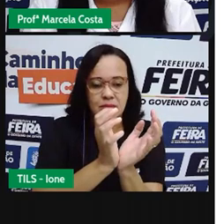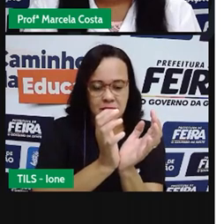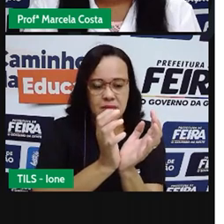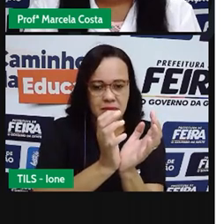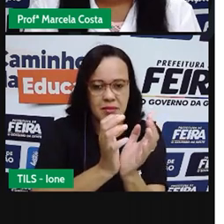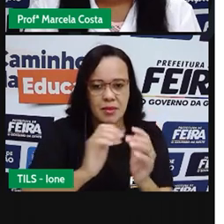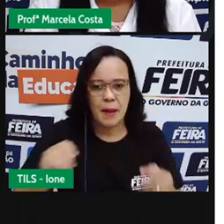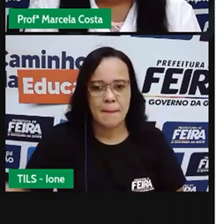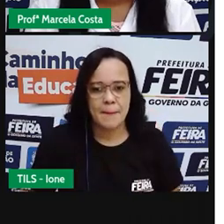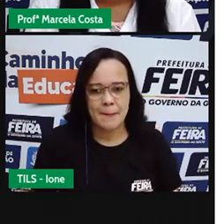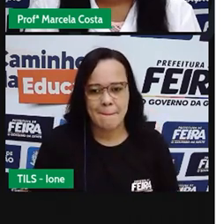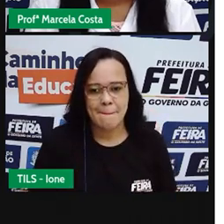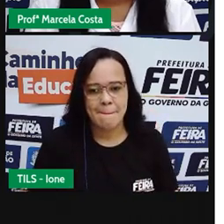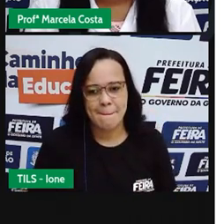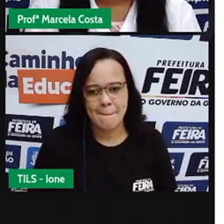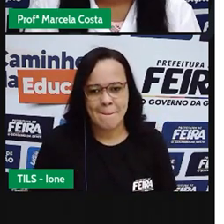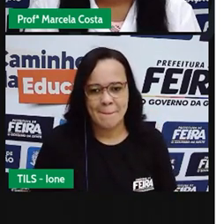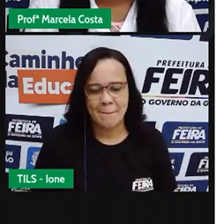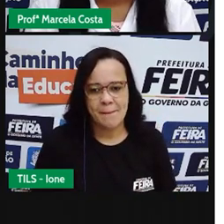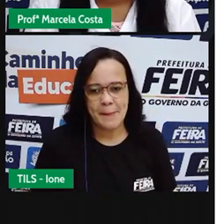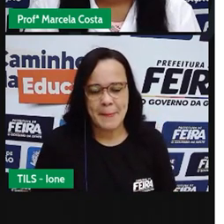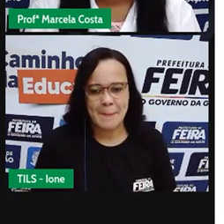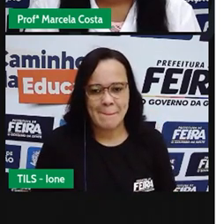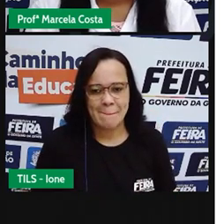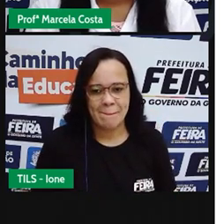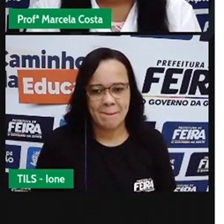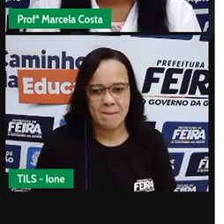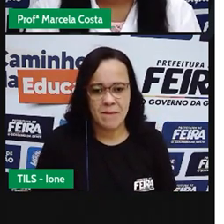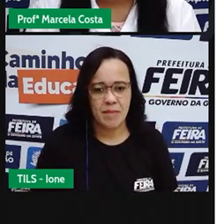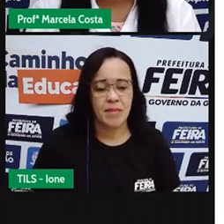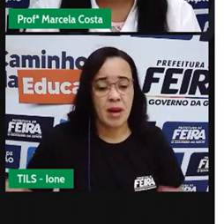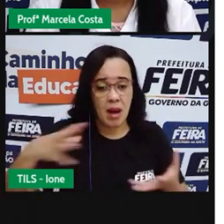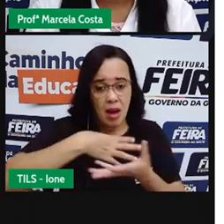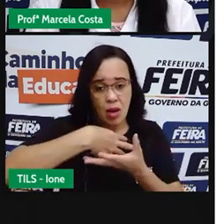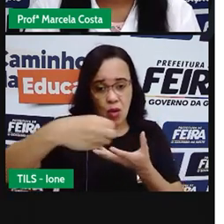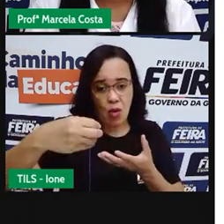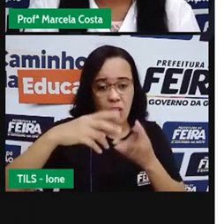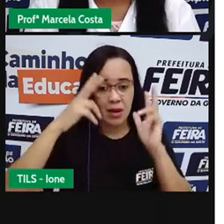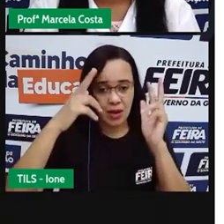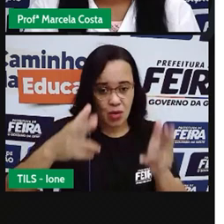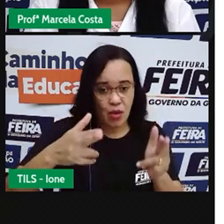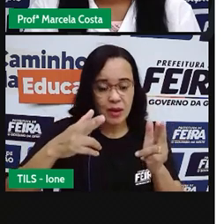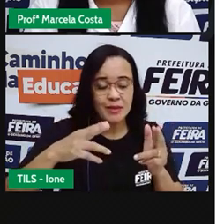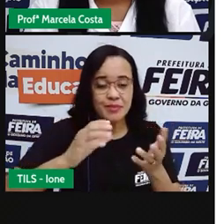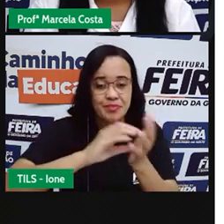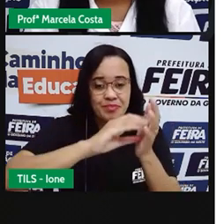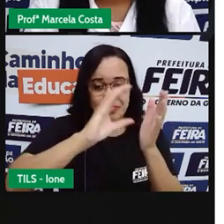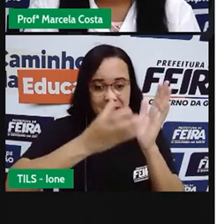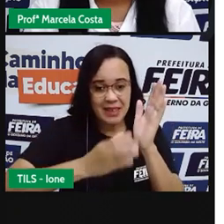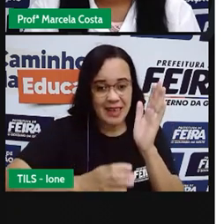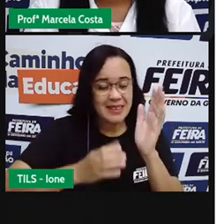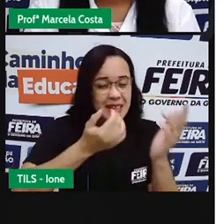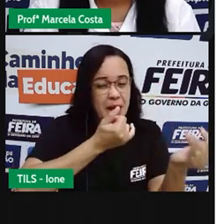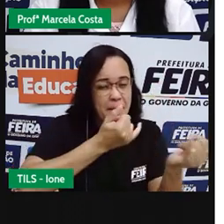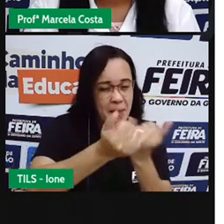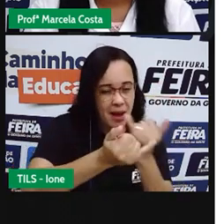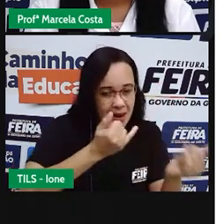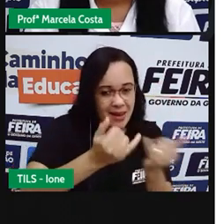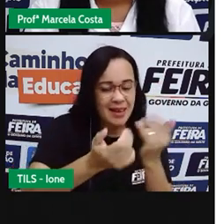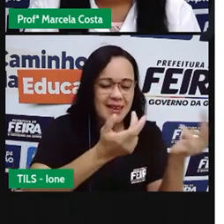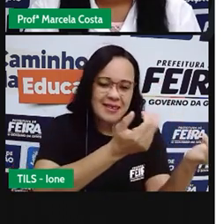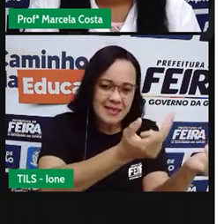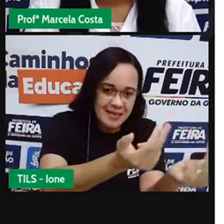Tem uma aqui, vou colocar aqui. Ó, características semelhantes. Aqui a gente está vendo que é a